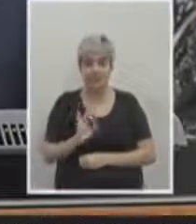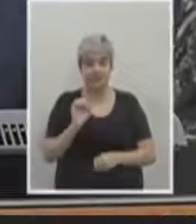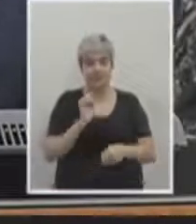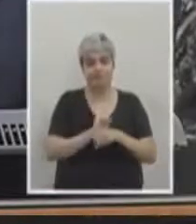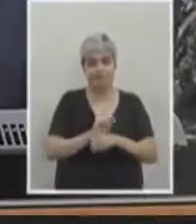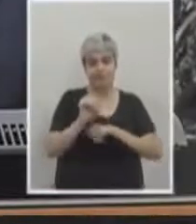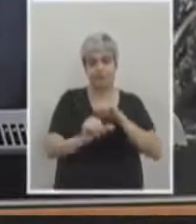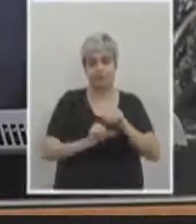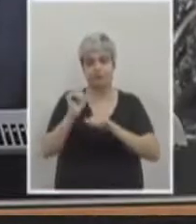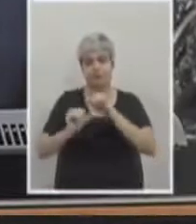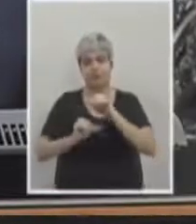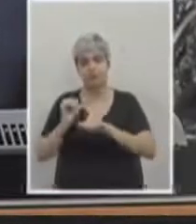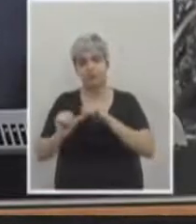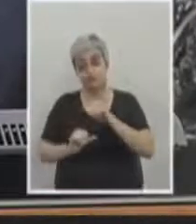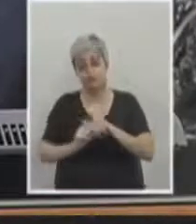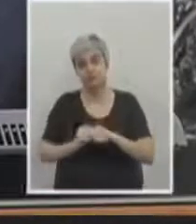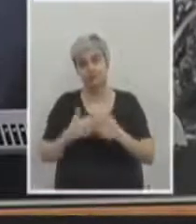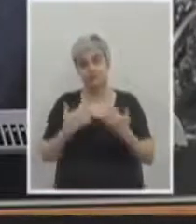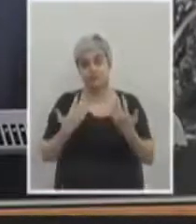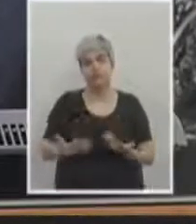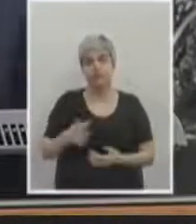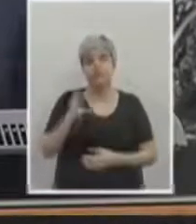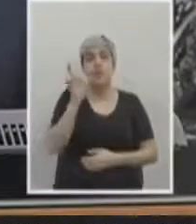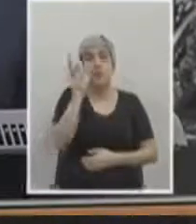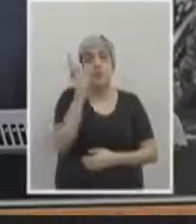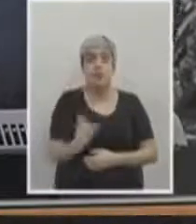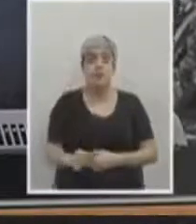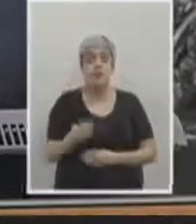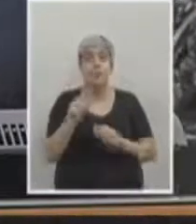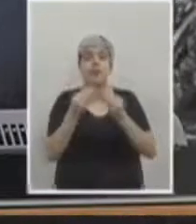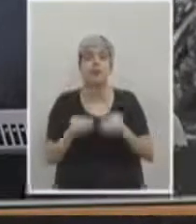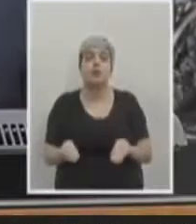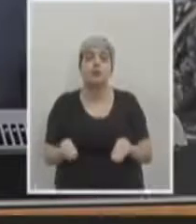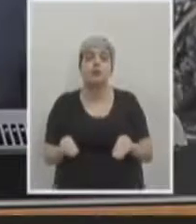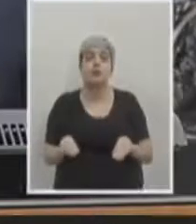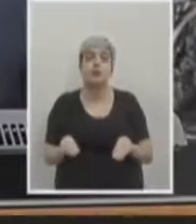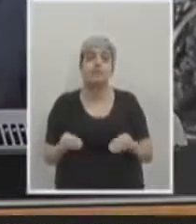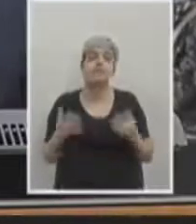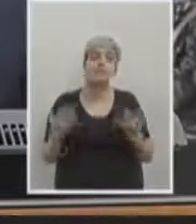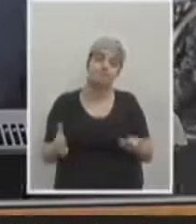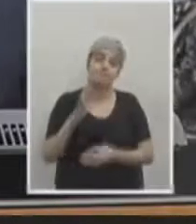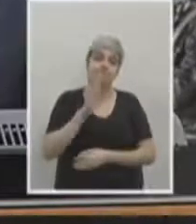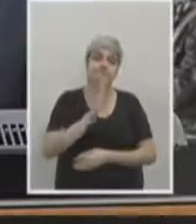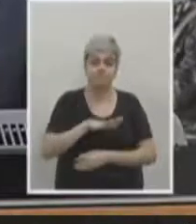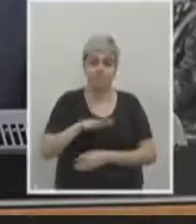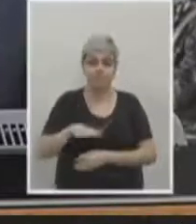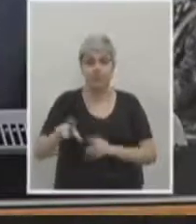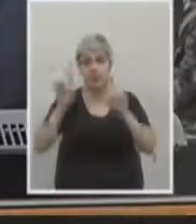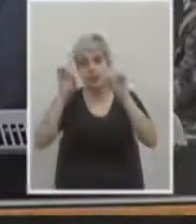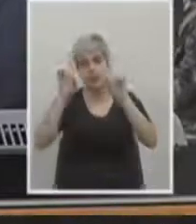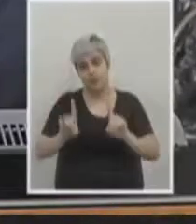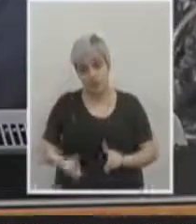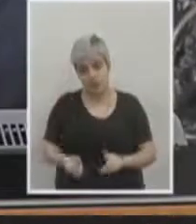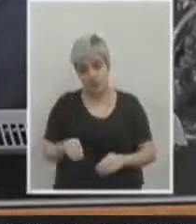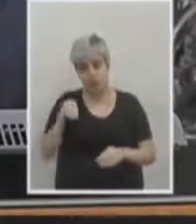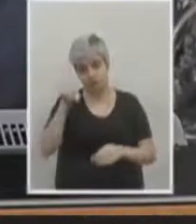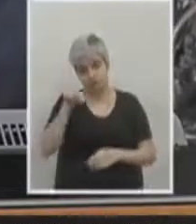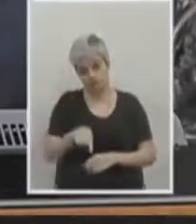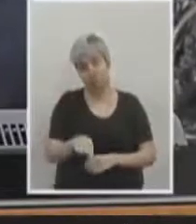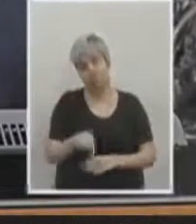especial no estado de Minas. Quem são os prejudicados? As crianças atendidas na educação